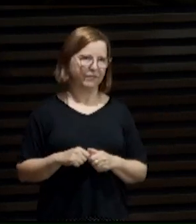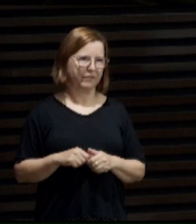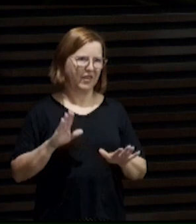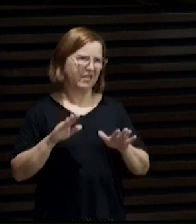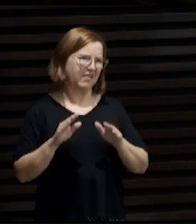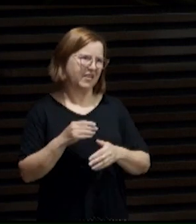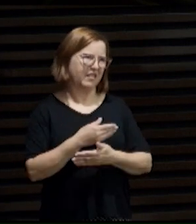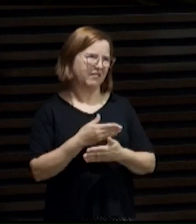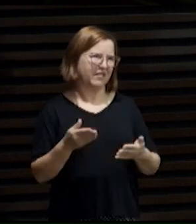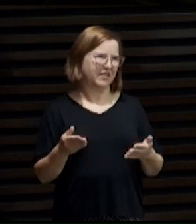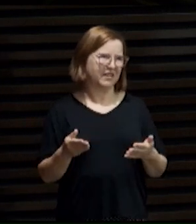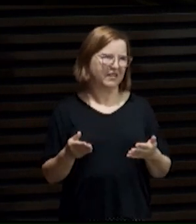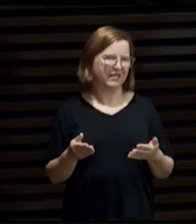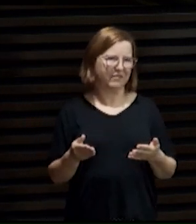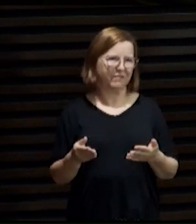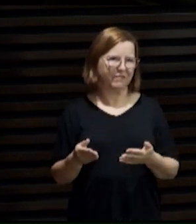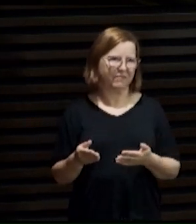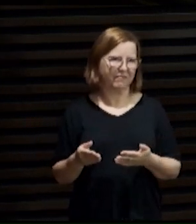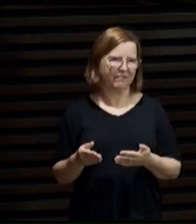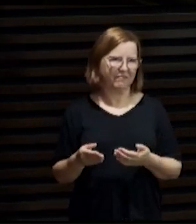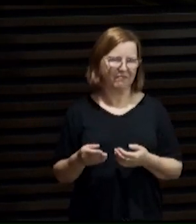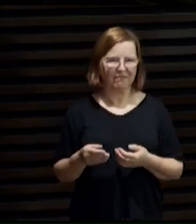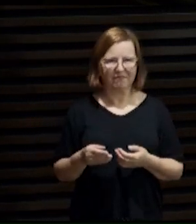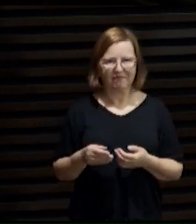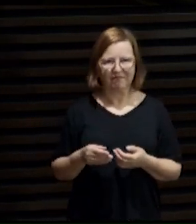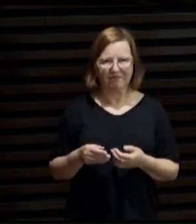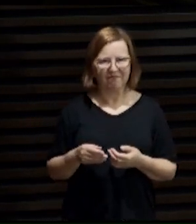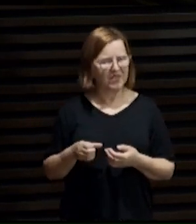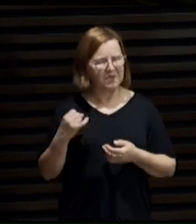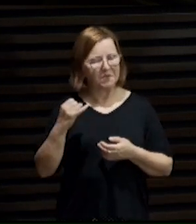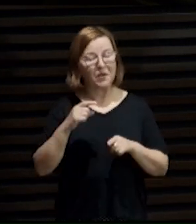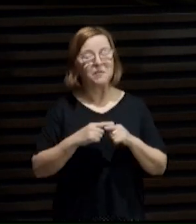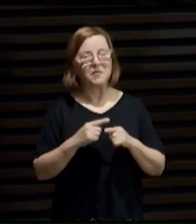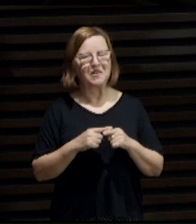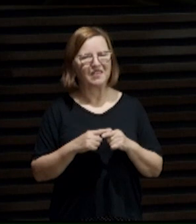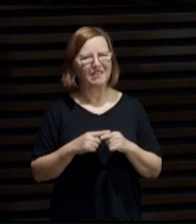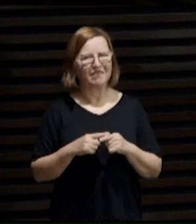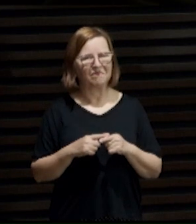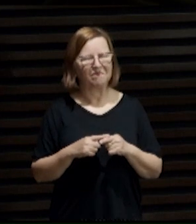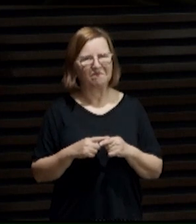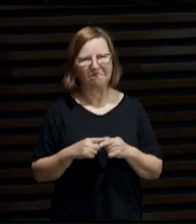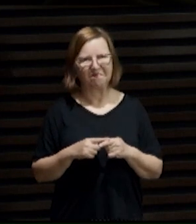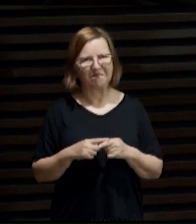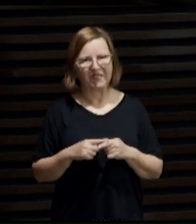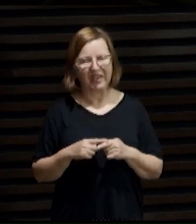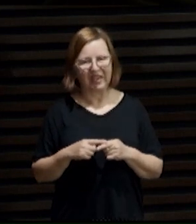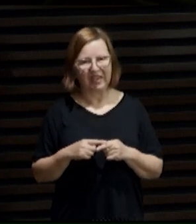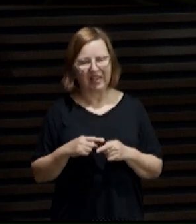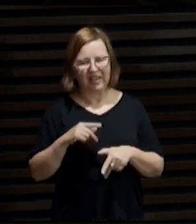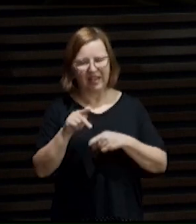seja dada tanta atenção porque é comum. E nós não costumamos dar valor às coisas comuns,